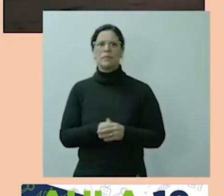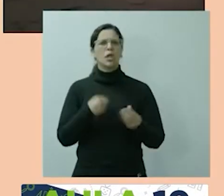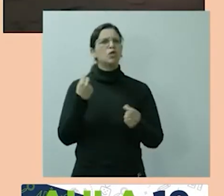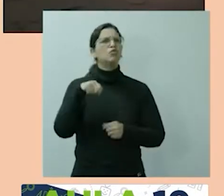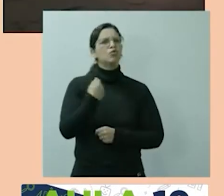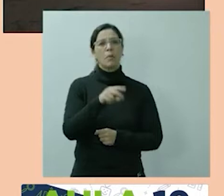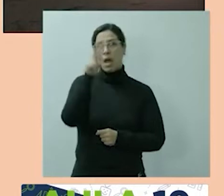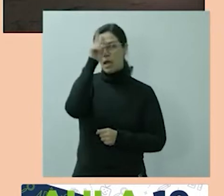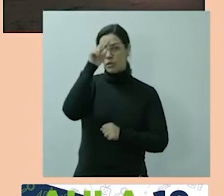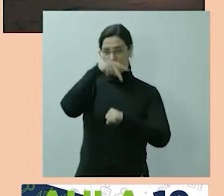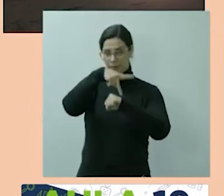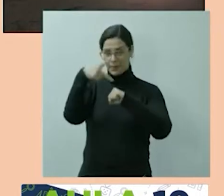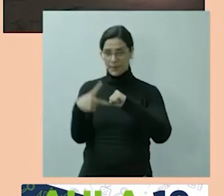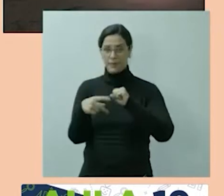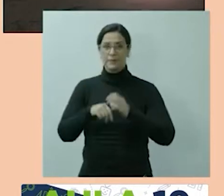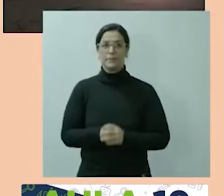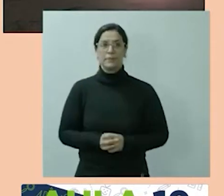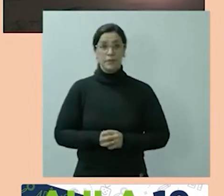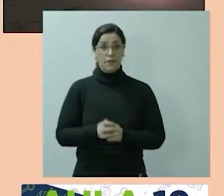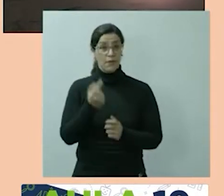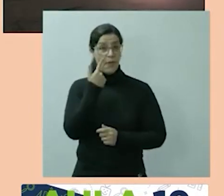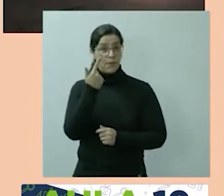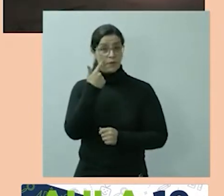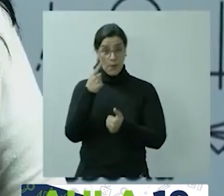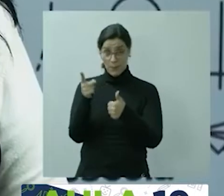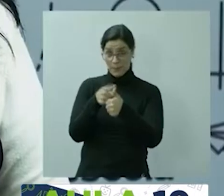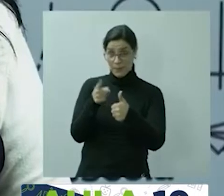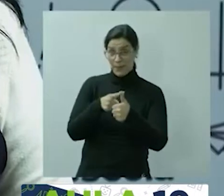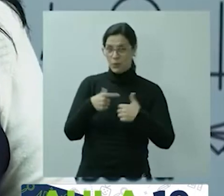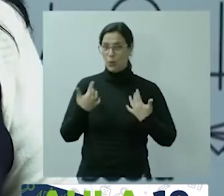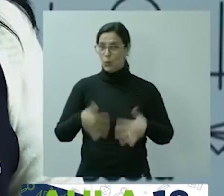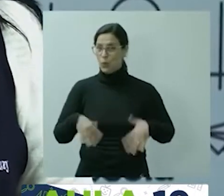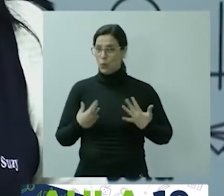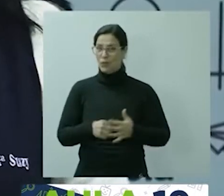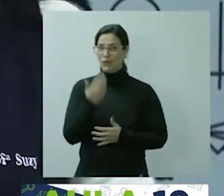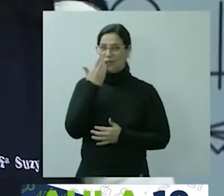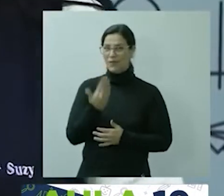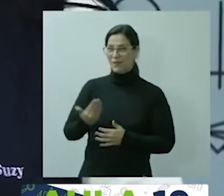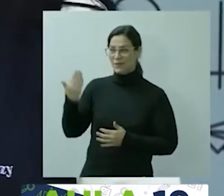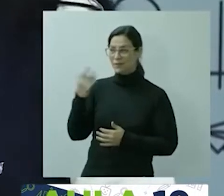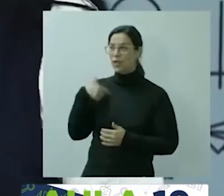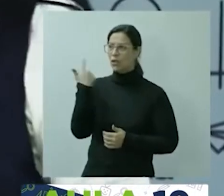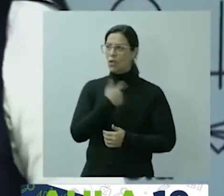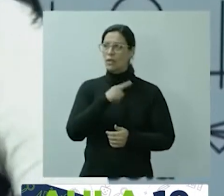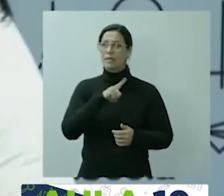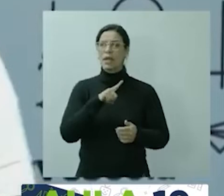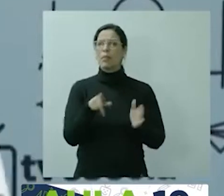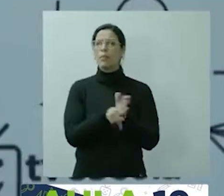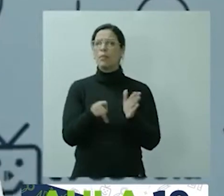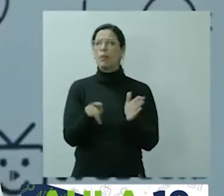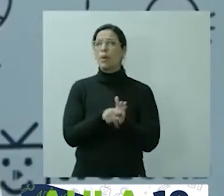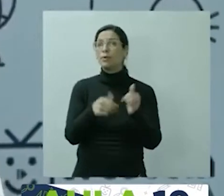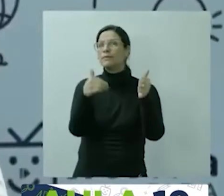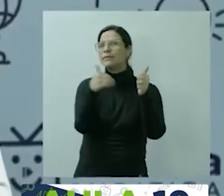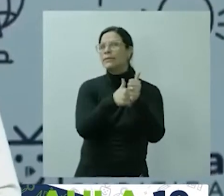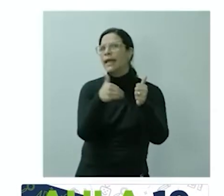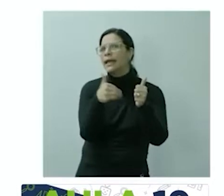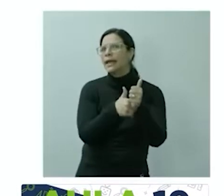a história do Pequeno Príncipe. Vamos ver o primeiro? Olhem lá. Nós temos aqui um